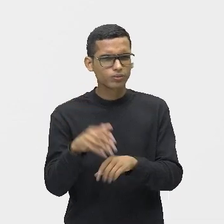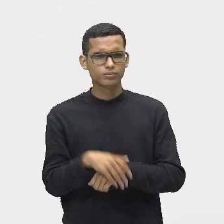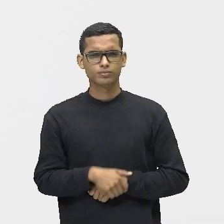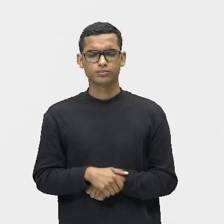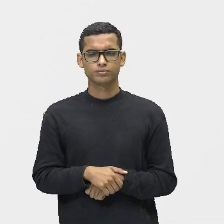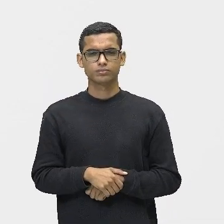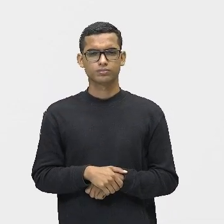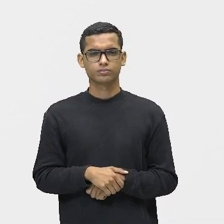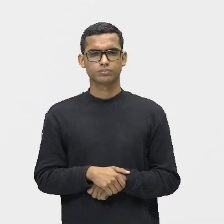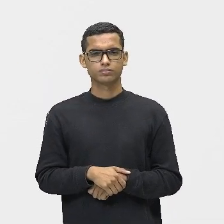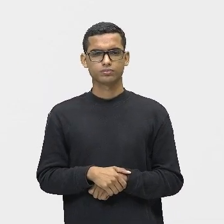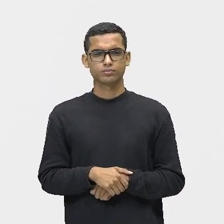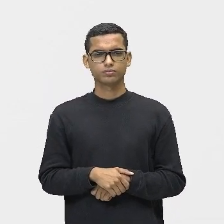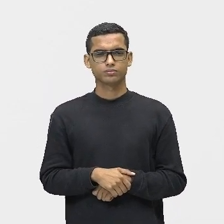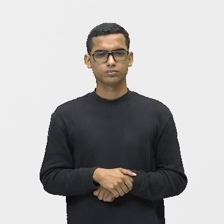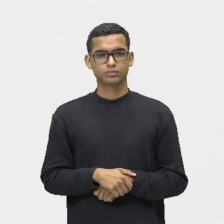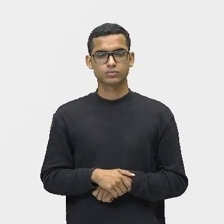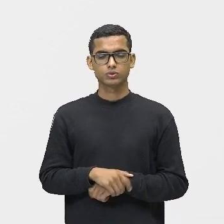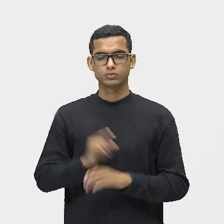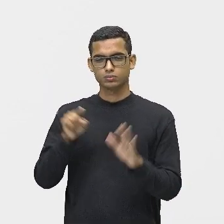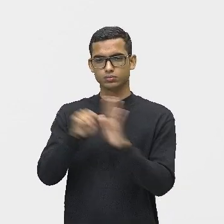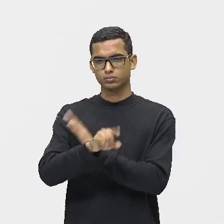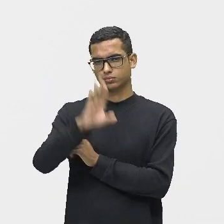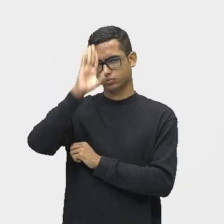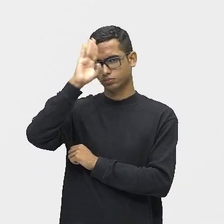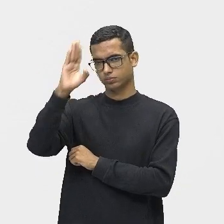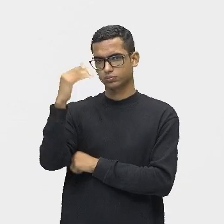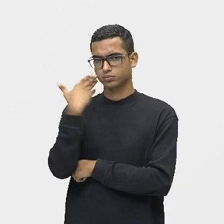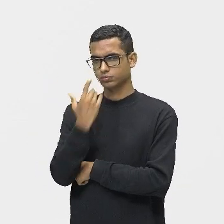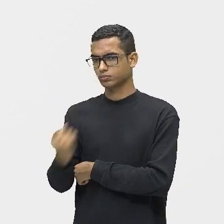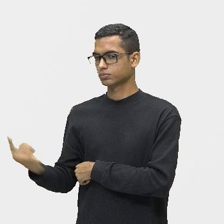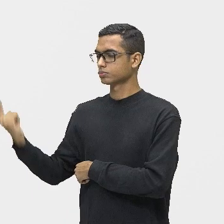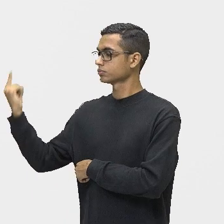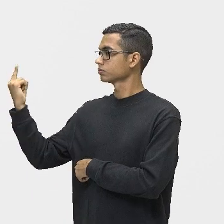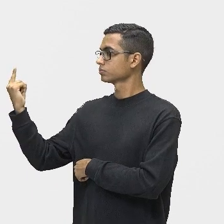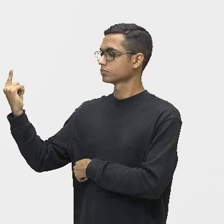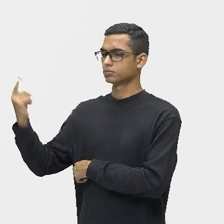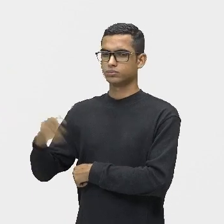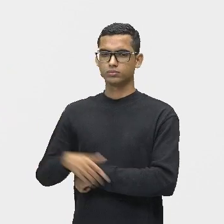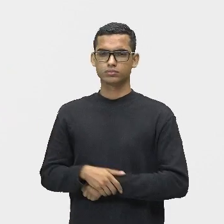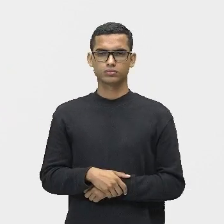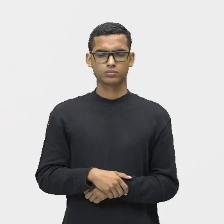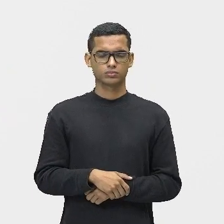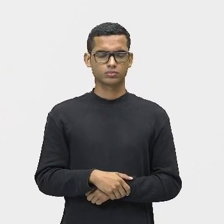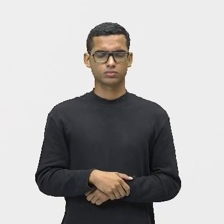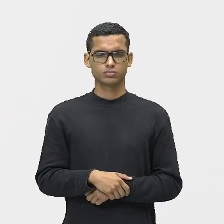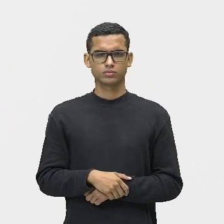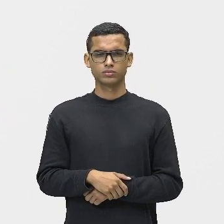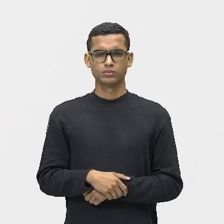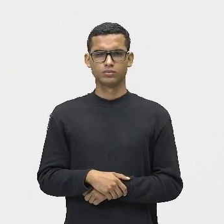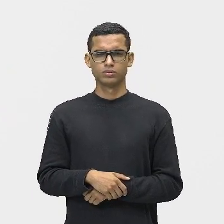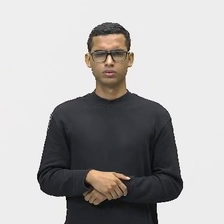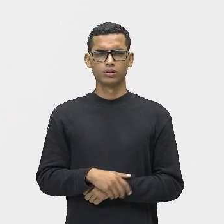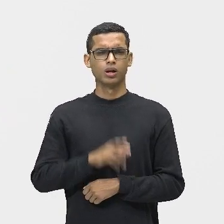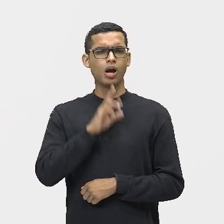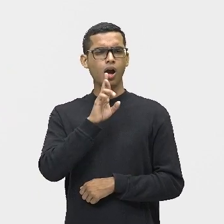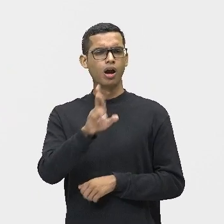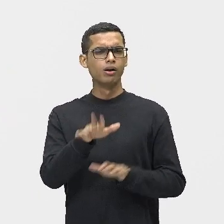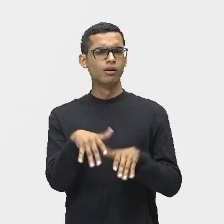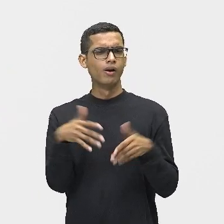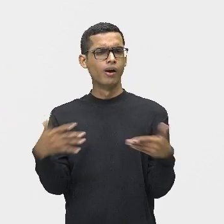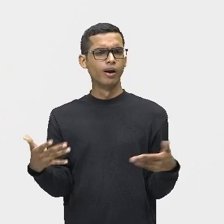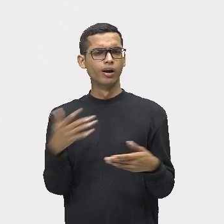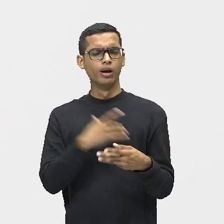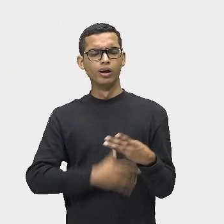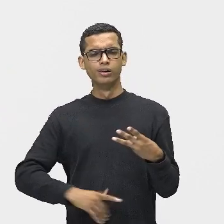filmes e videogames com cenas violentas afetam o comportamento das crianças? E qual foi a resposta da Maria? Ou seja, a posição